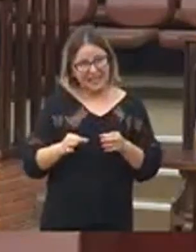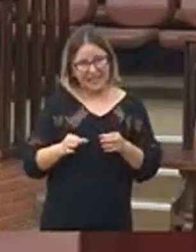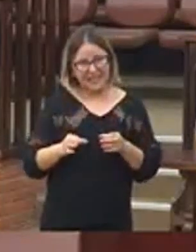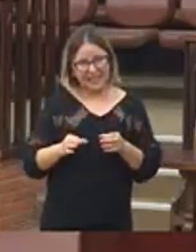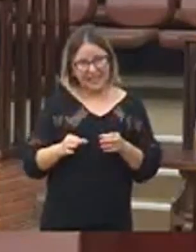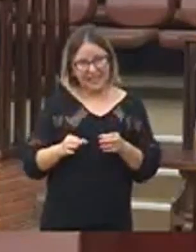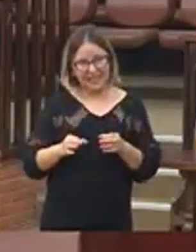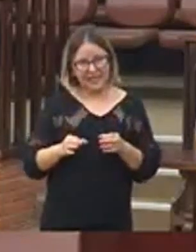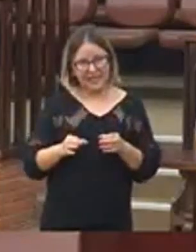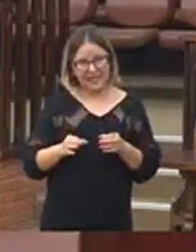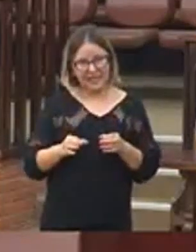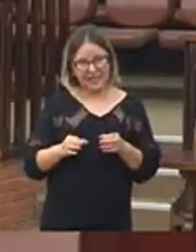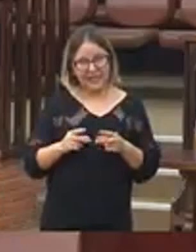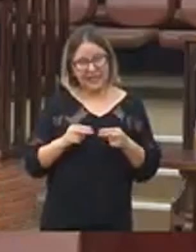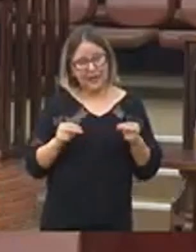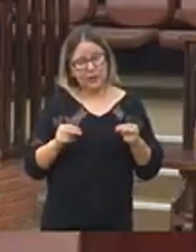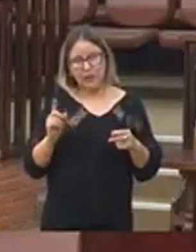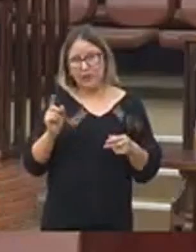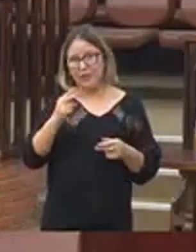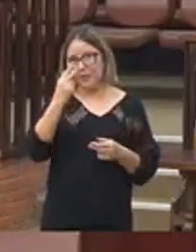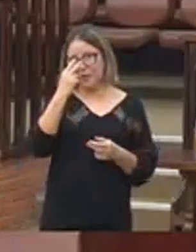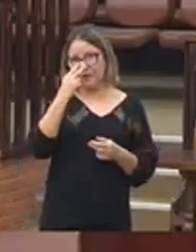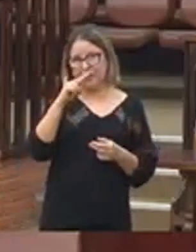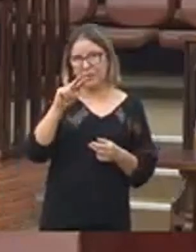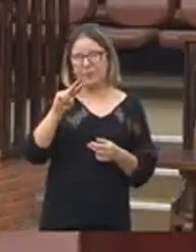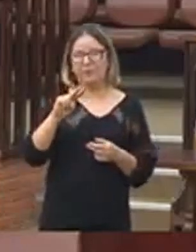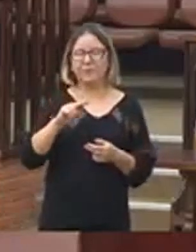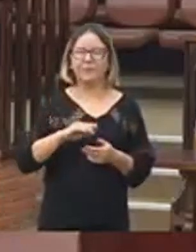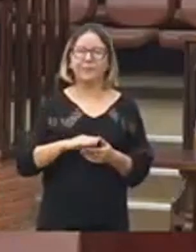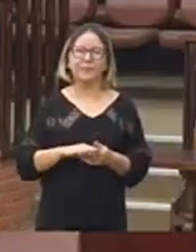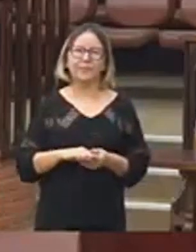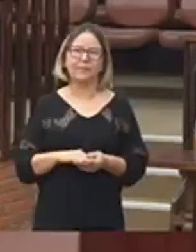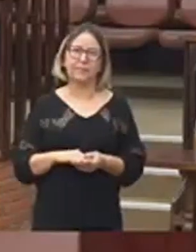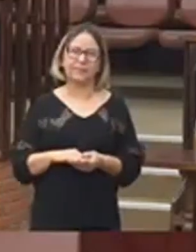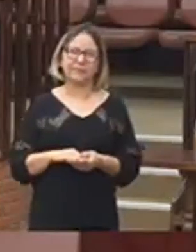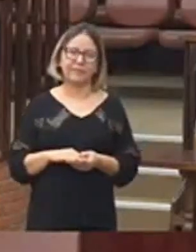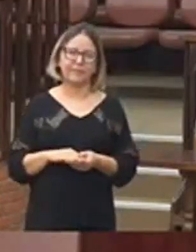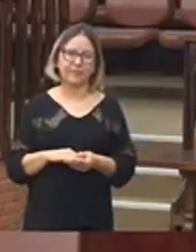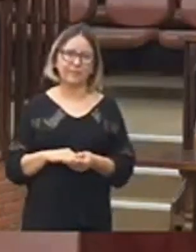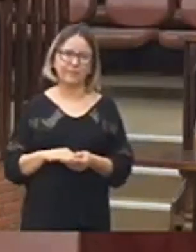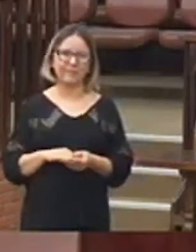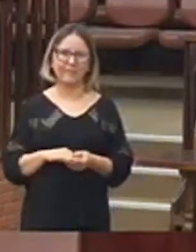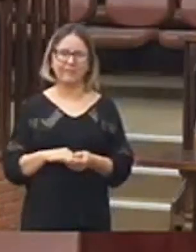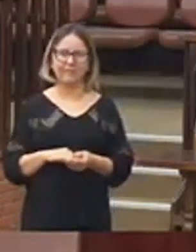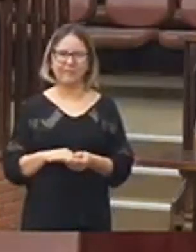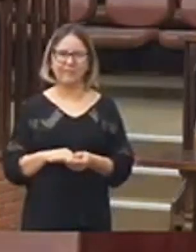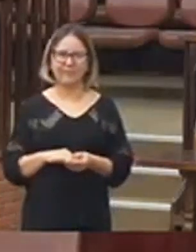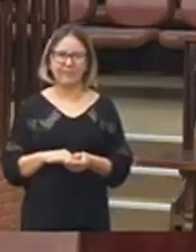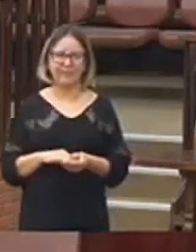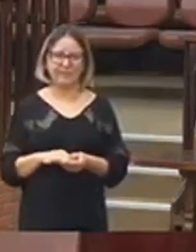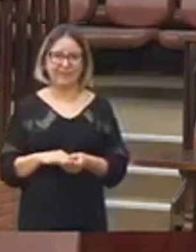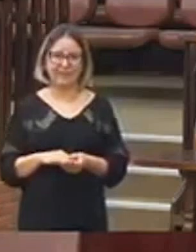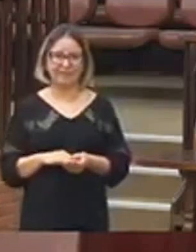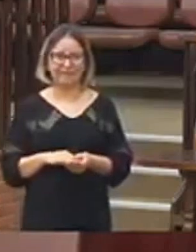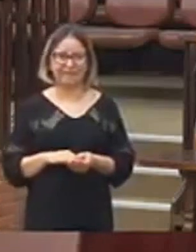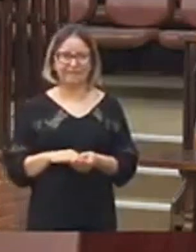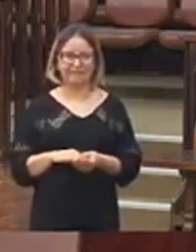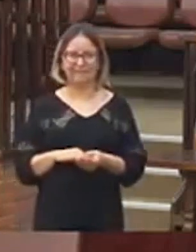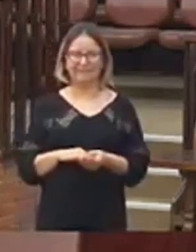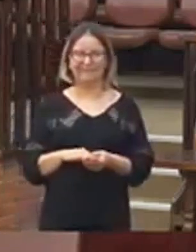dos fatos que não se veem. Então, aqui nós saímos da